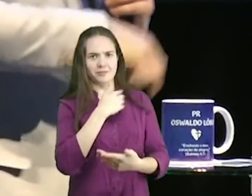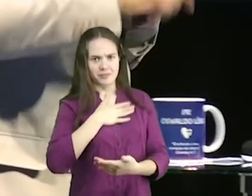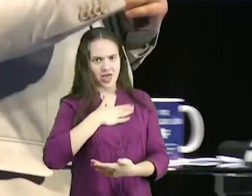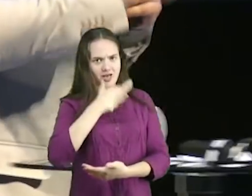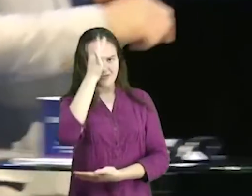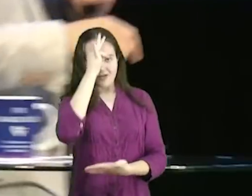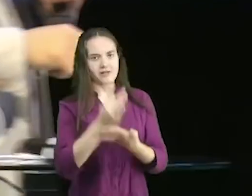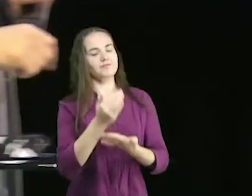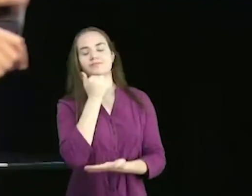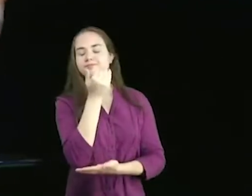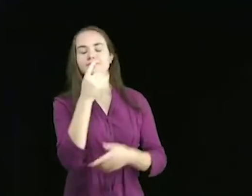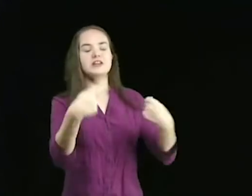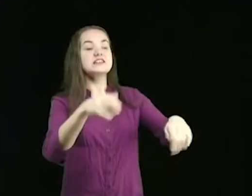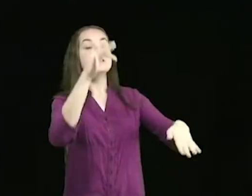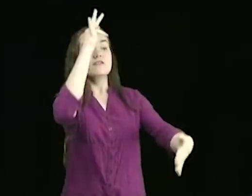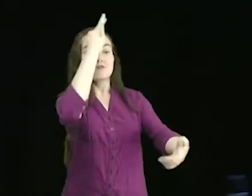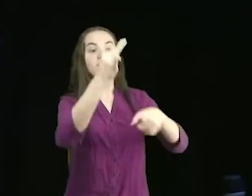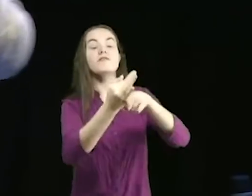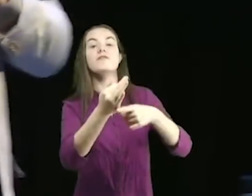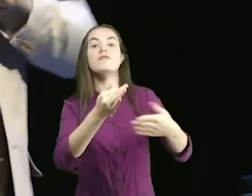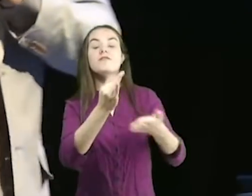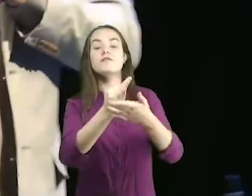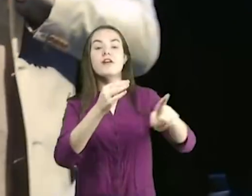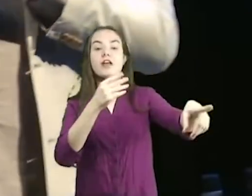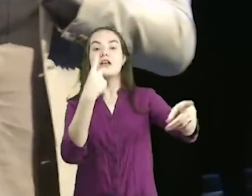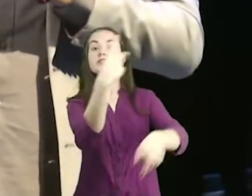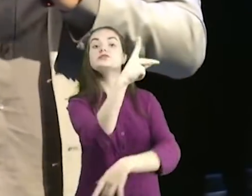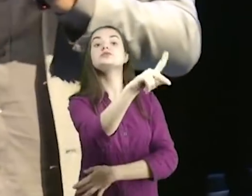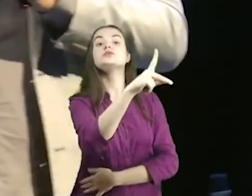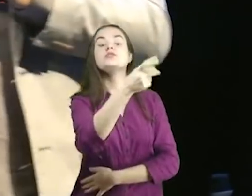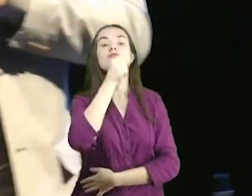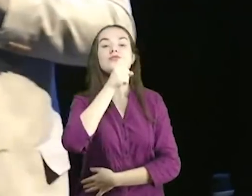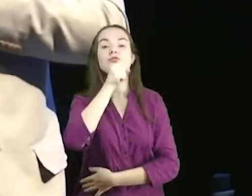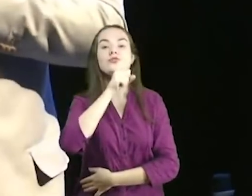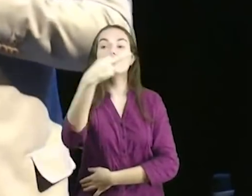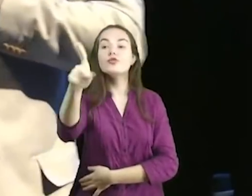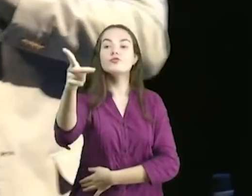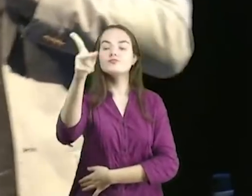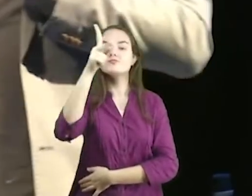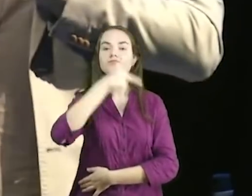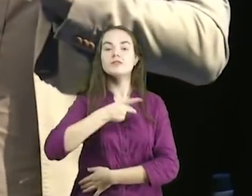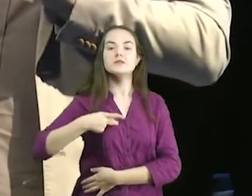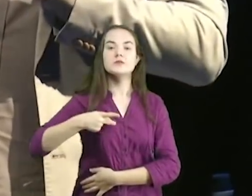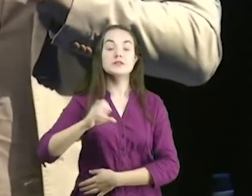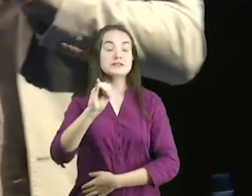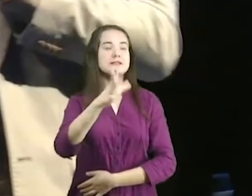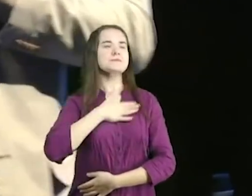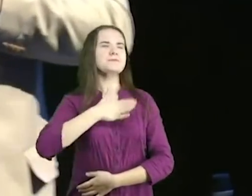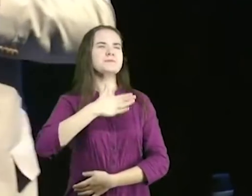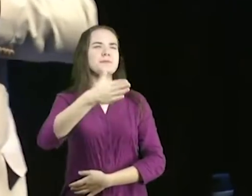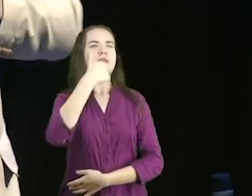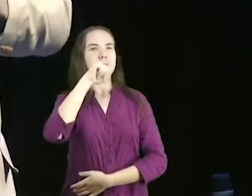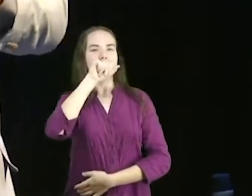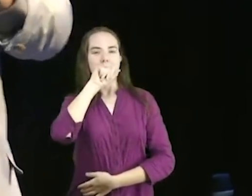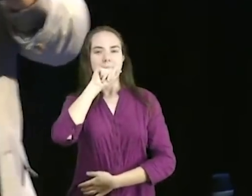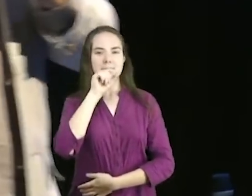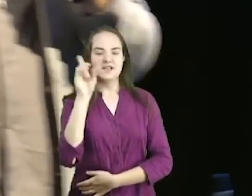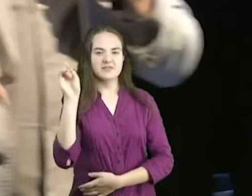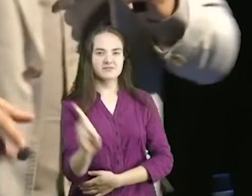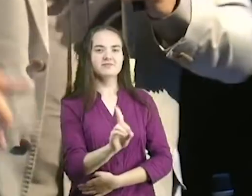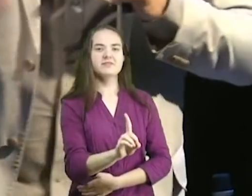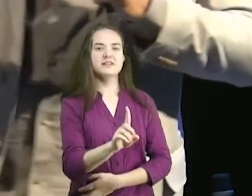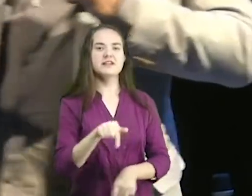pastor. Essa fé não vai dar, tem que ser a fé da vovó. Se minha vovó estivesse aqui, se a minha mamãe estivesse aqui, se